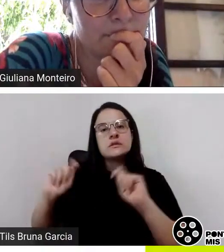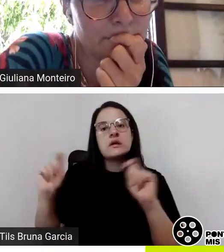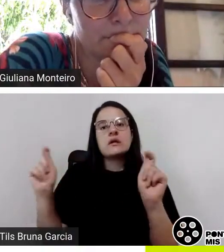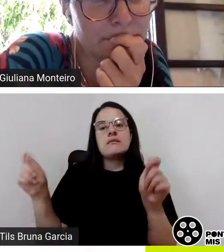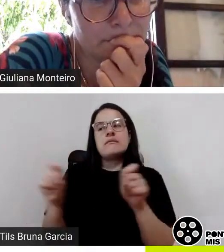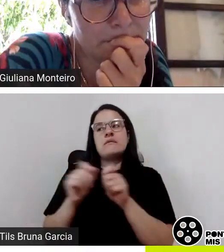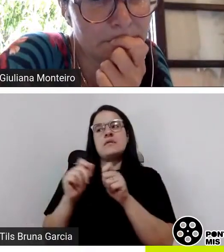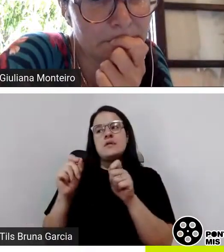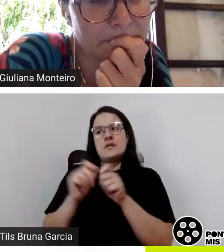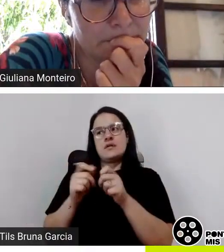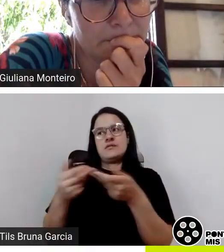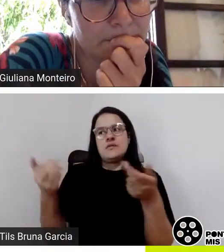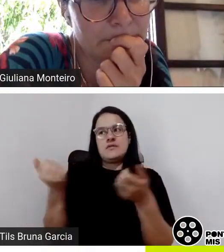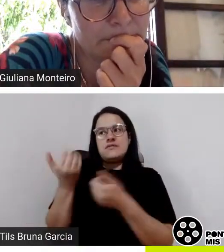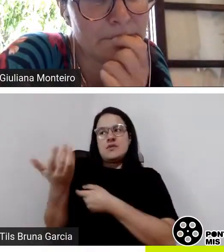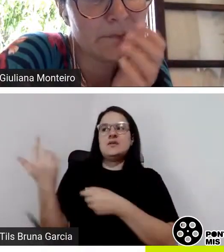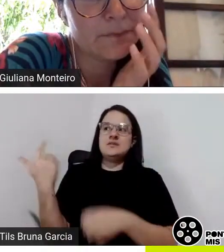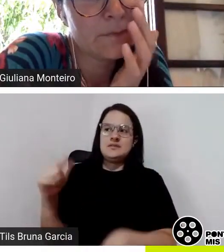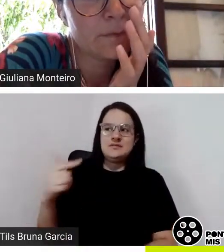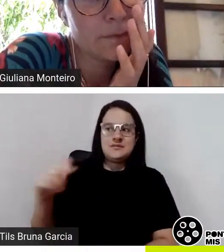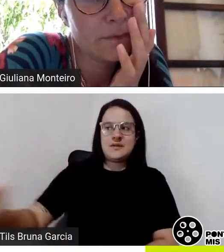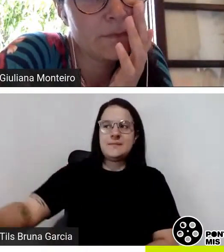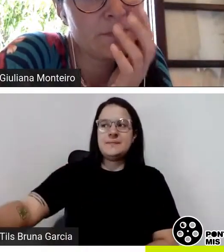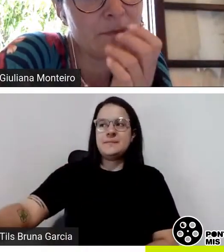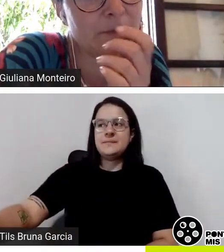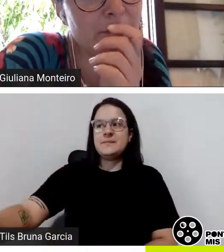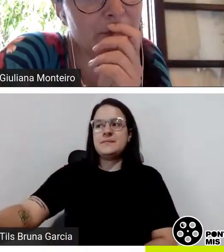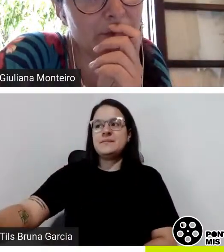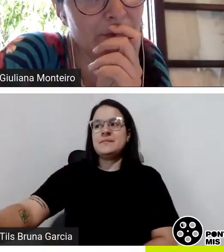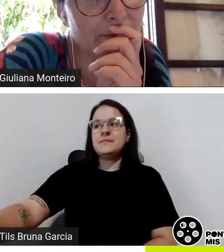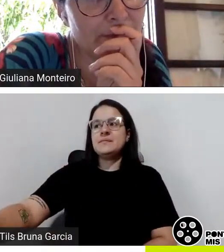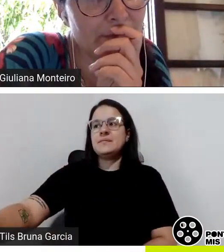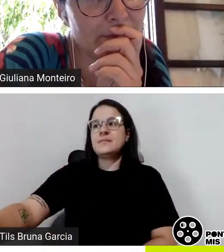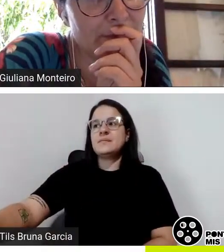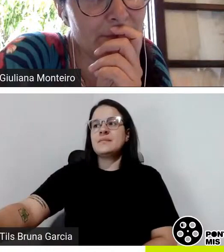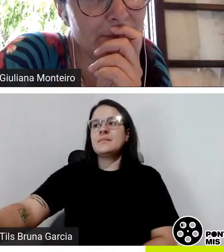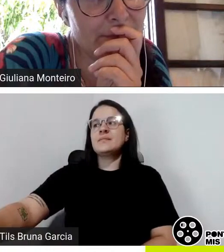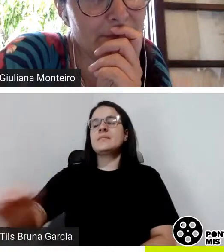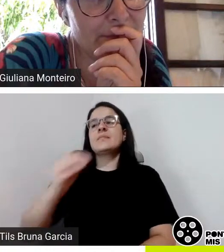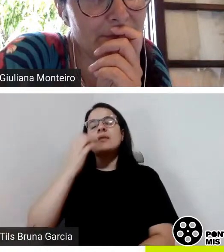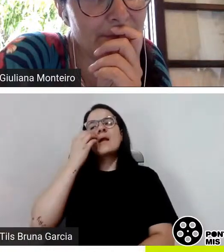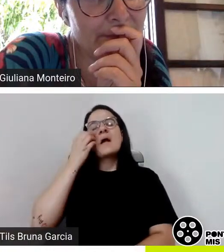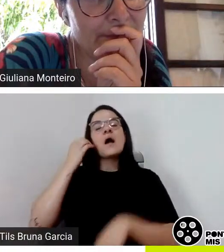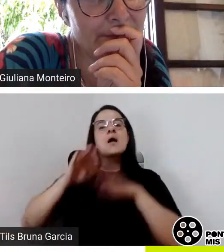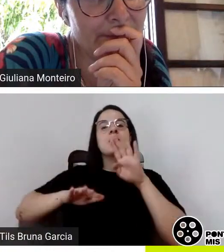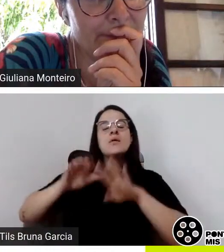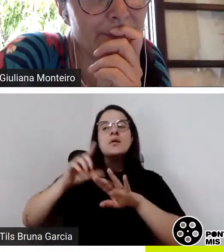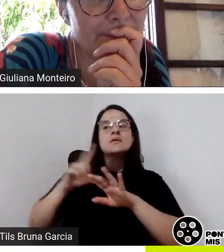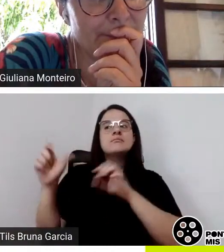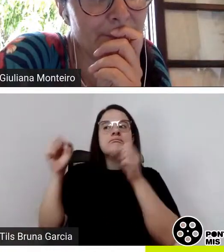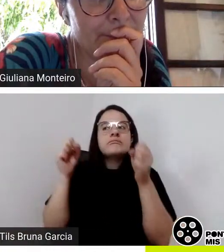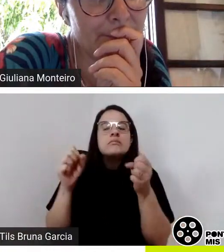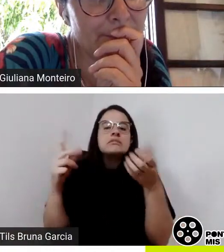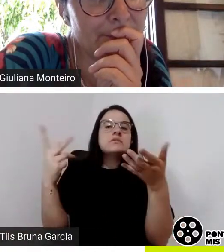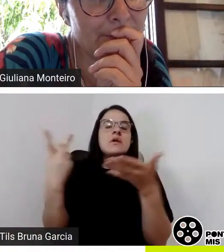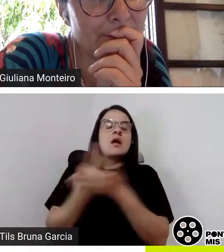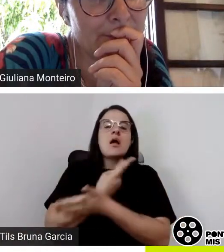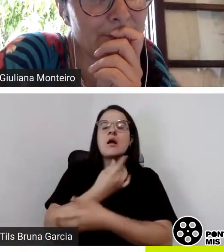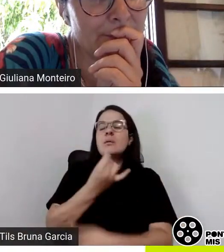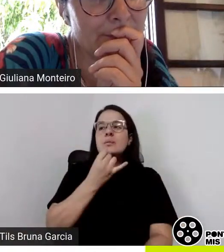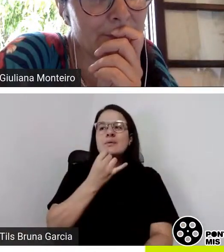parecido. Saber que continuo tentando fazer coisas que podem dar errado, assim, esse negócio pode dar errado,